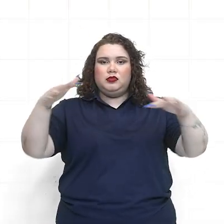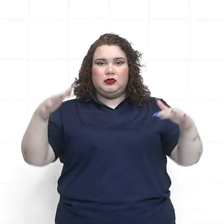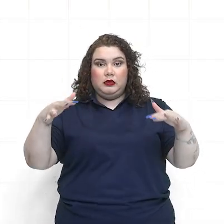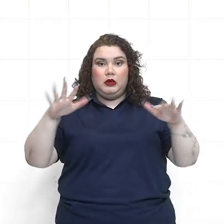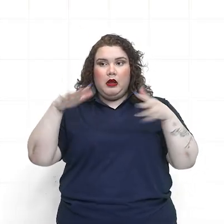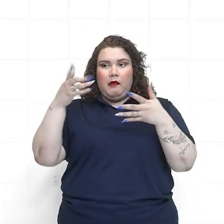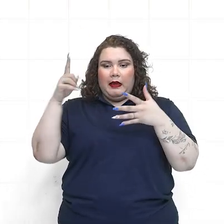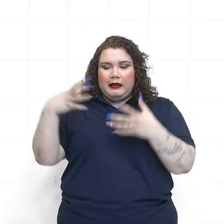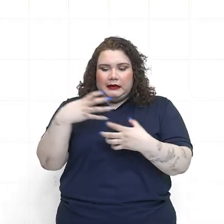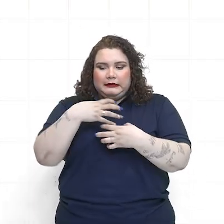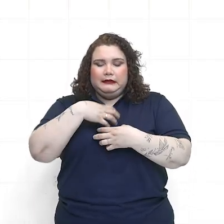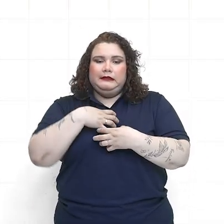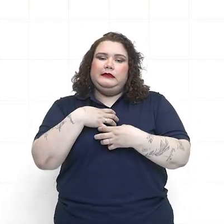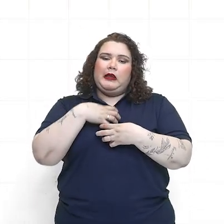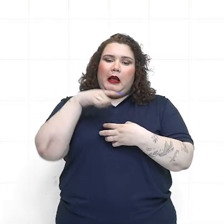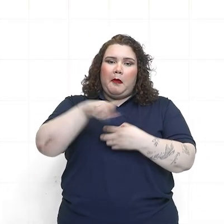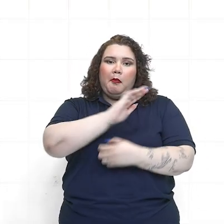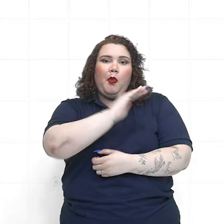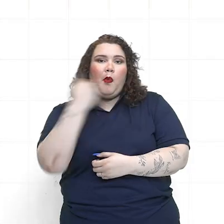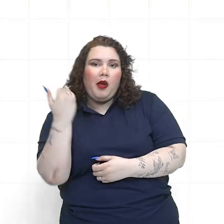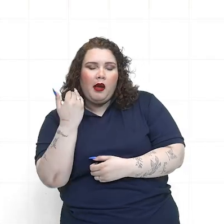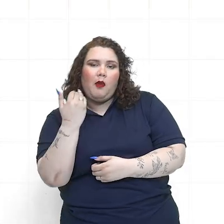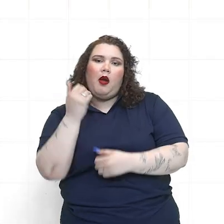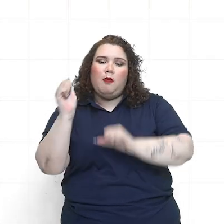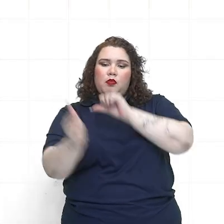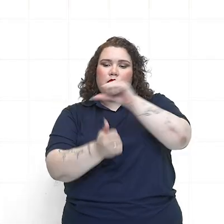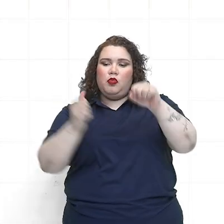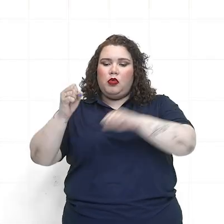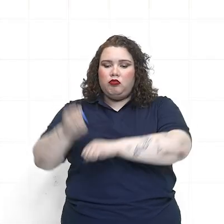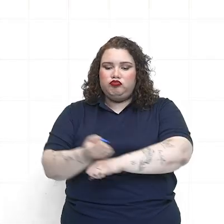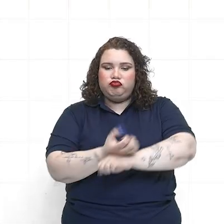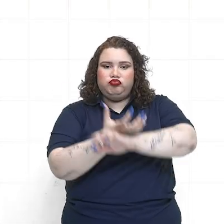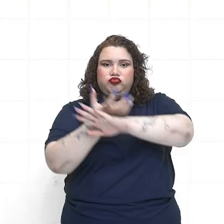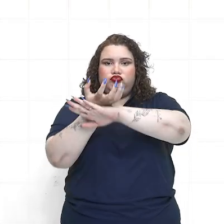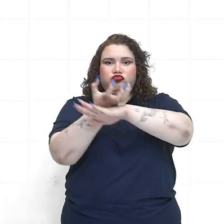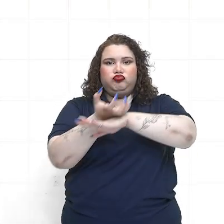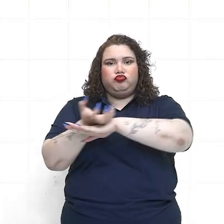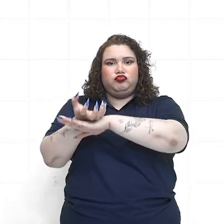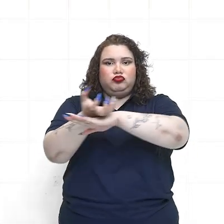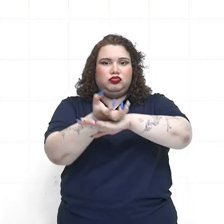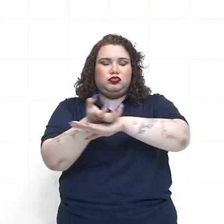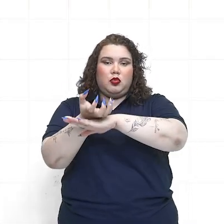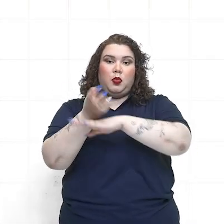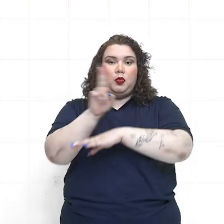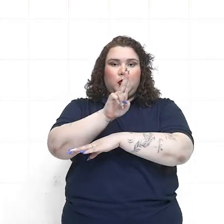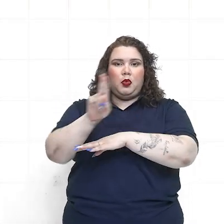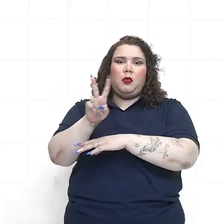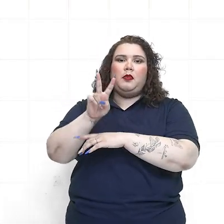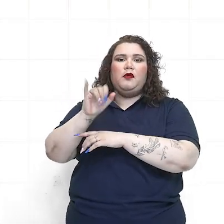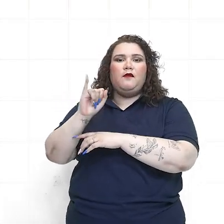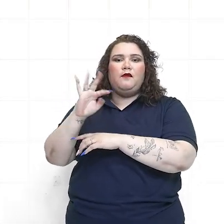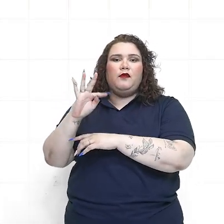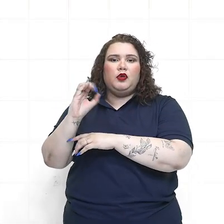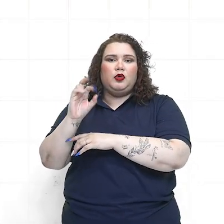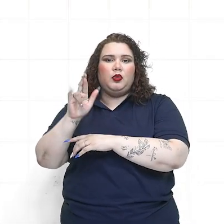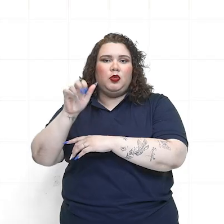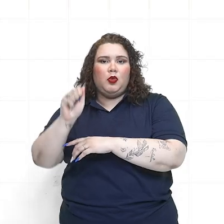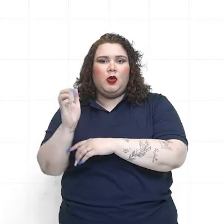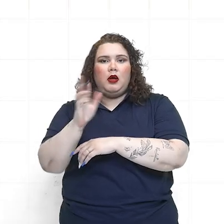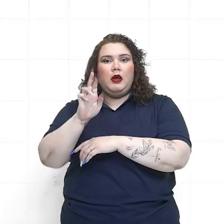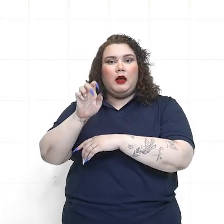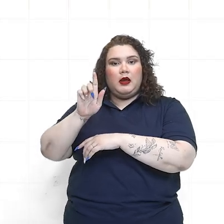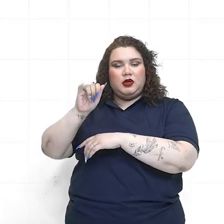transformou a índia em uma planta aquática que ficou conhecida como Vitória Régia. Então, a lenda da